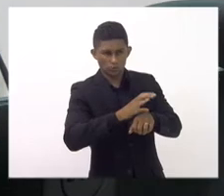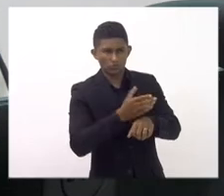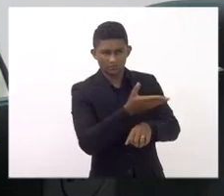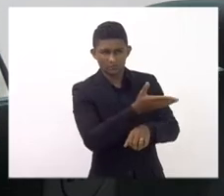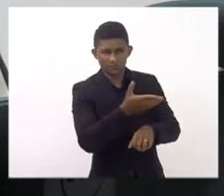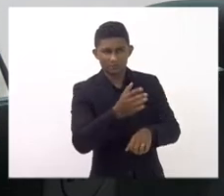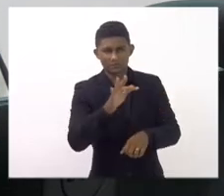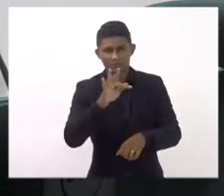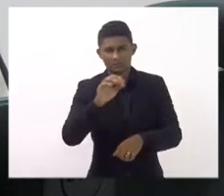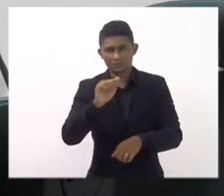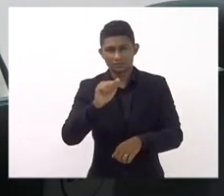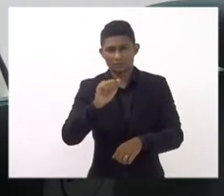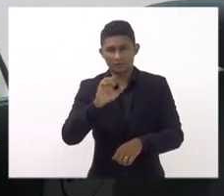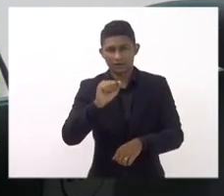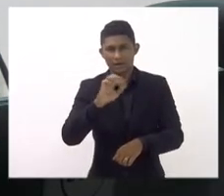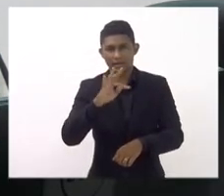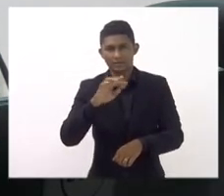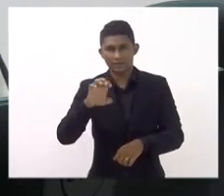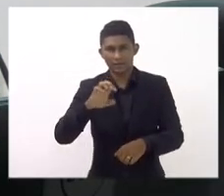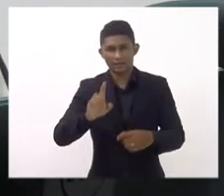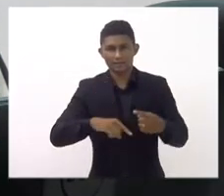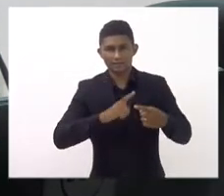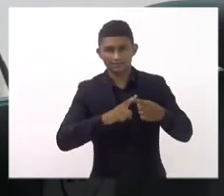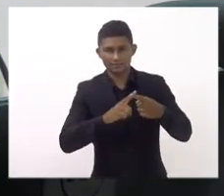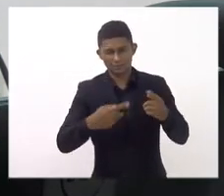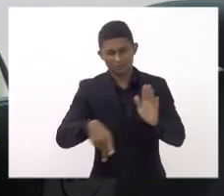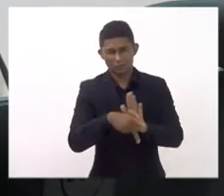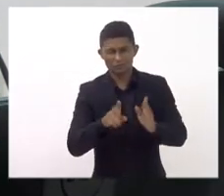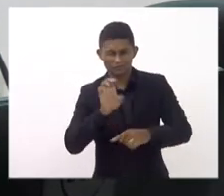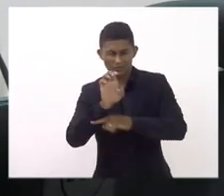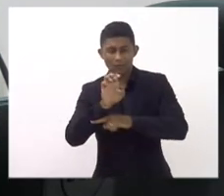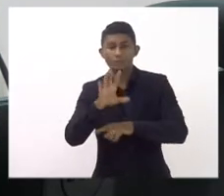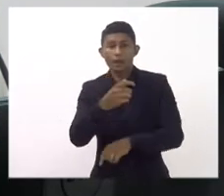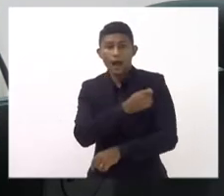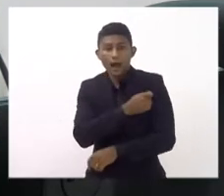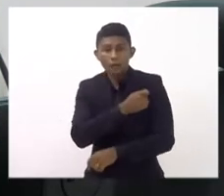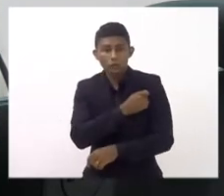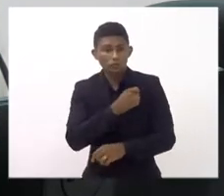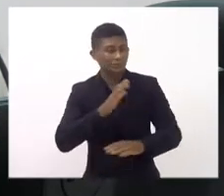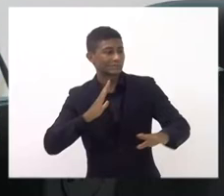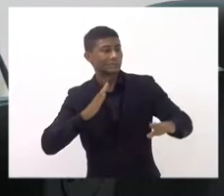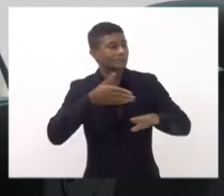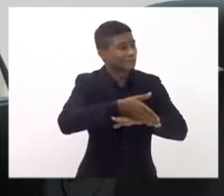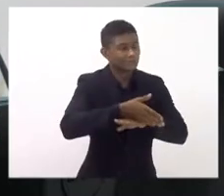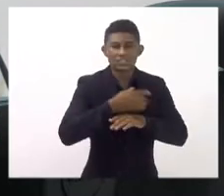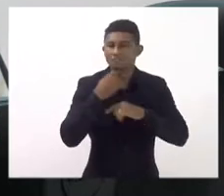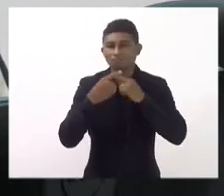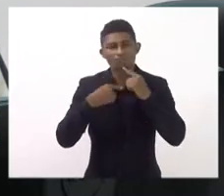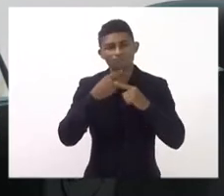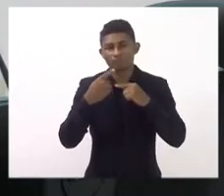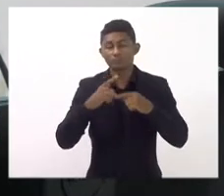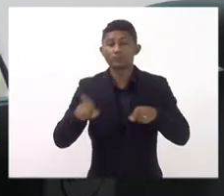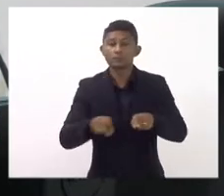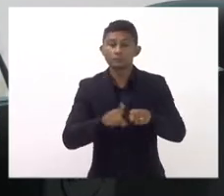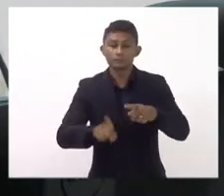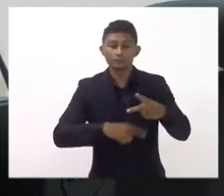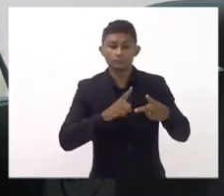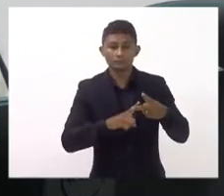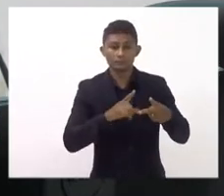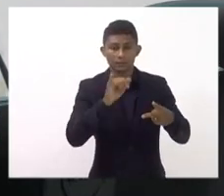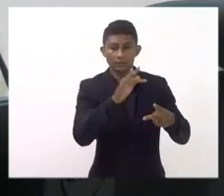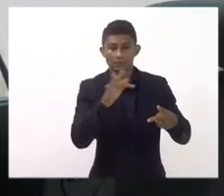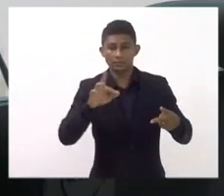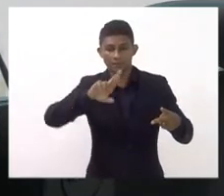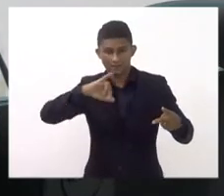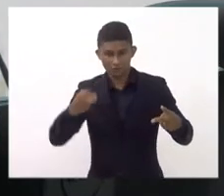pela FAETEC, que é uma instituição estadual, e os alunos não têm conseguido acessar isso, e, fundamentalmente, pelo IFRJ, numa quantidade